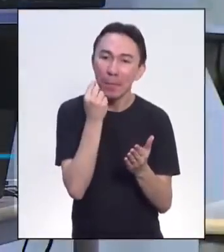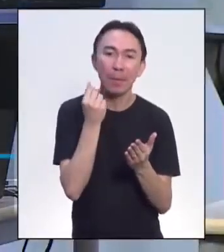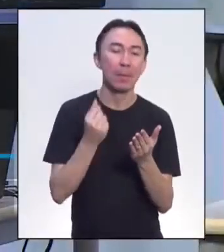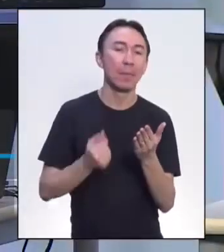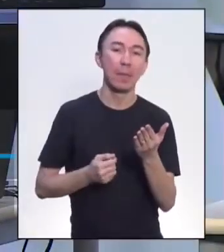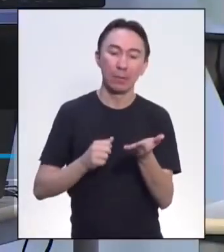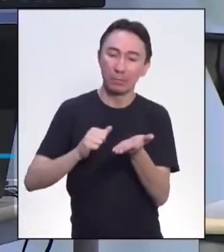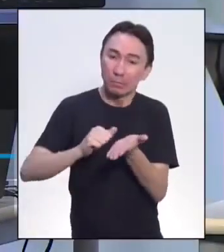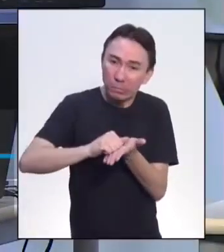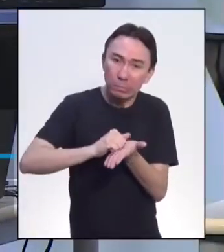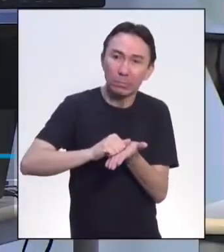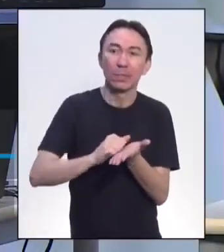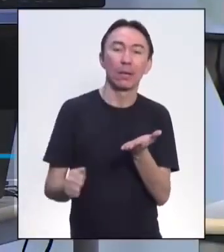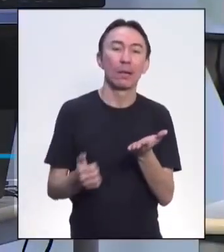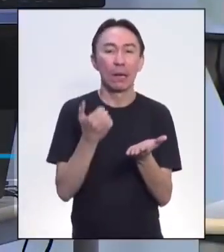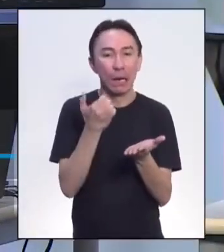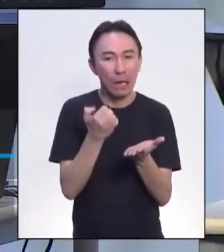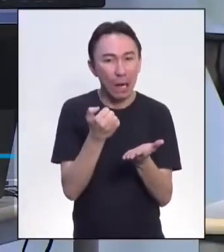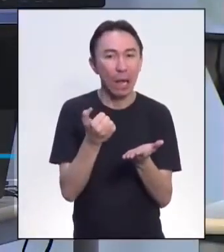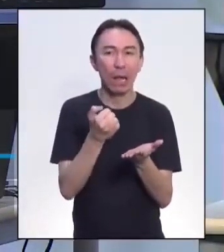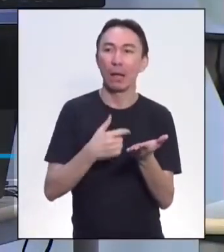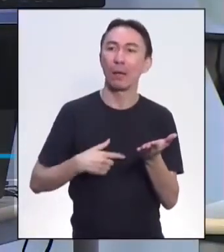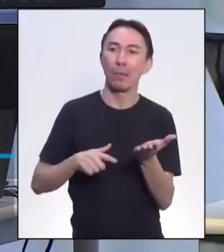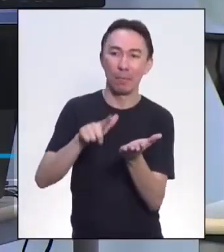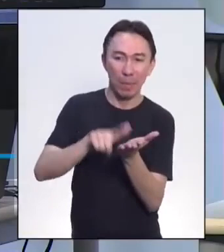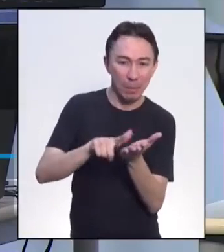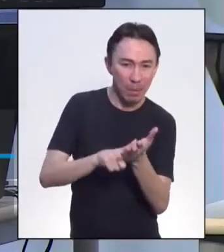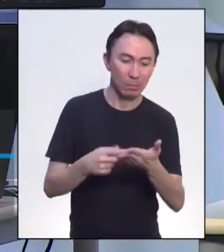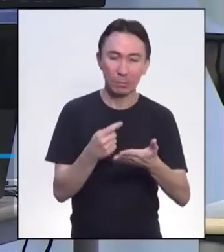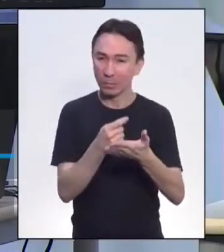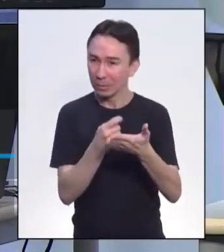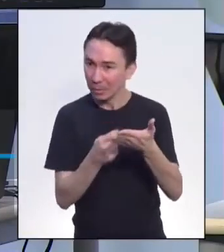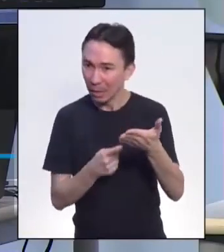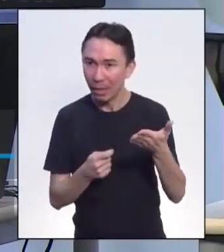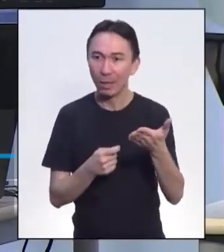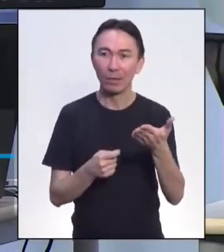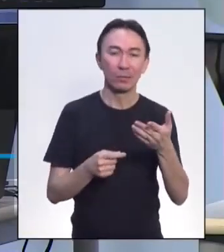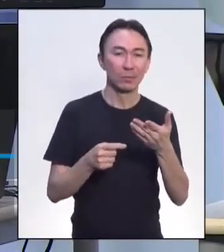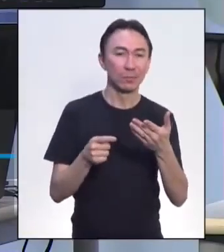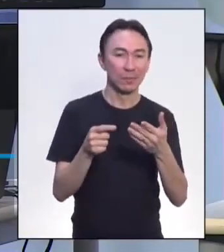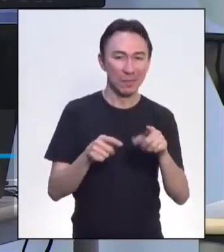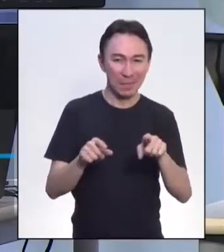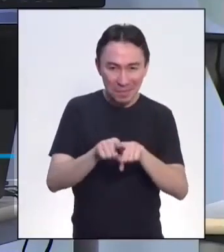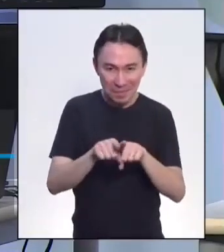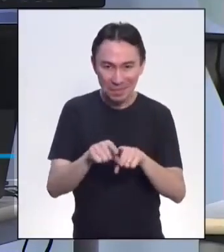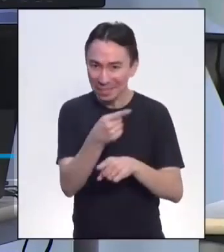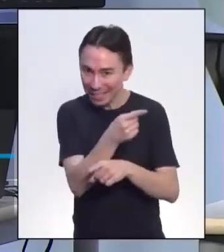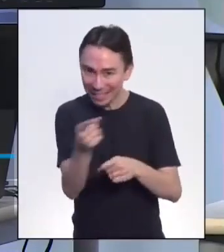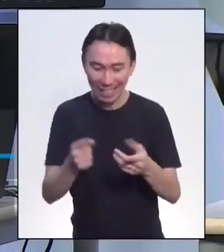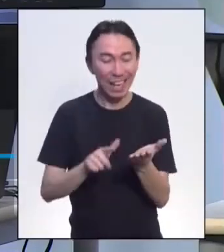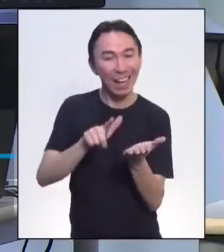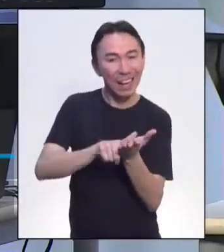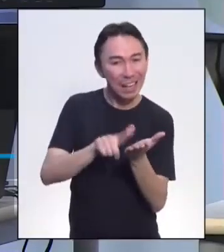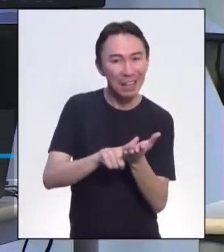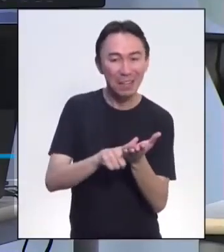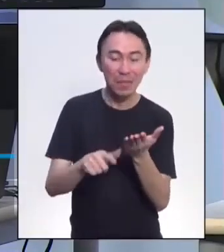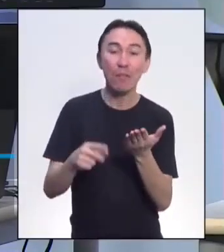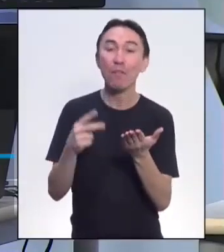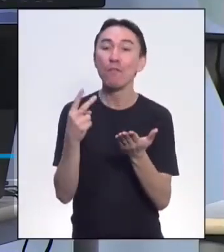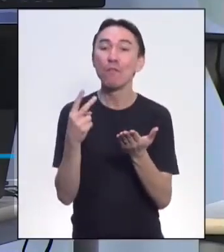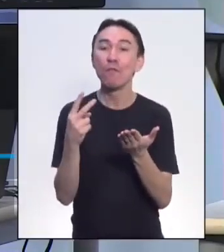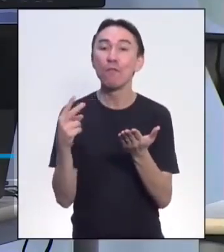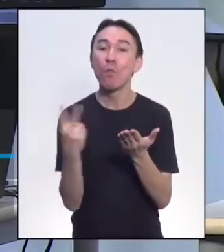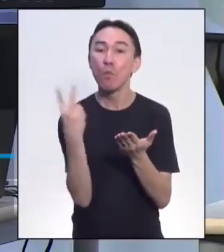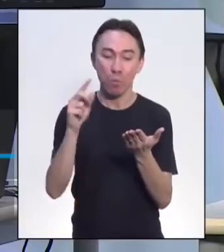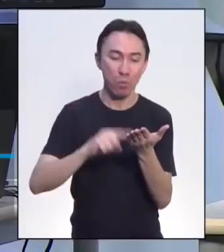borracha, caneta, papel para anotação ou um caderno e o caderno do aluno volume 2 que a gente vai usar pela última vez.